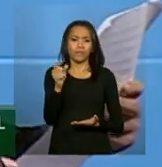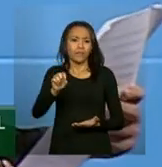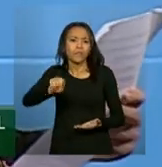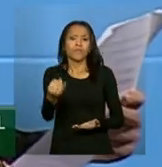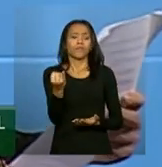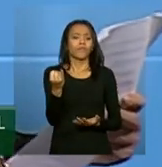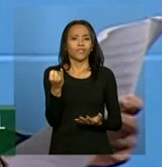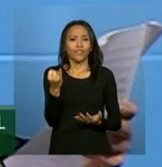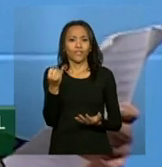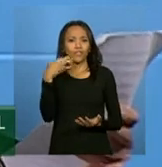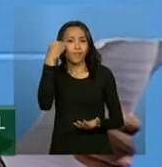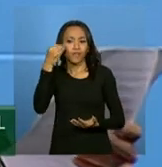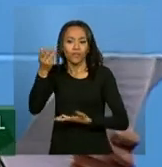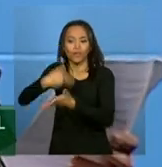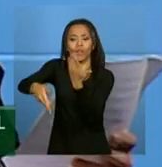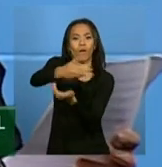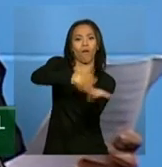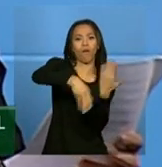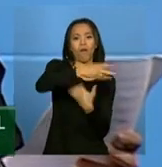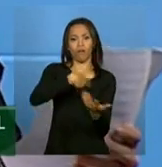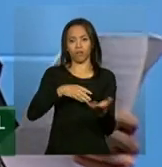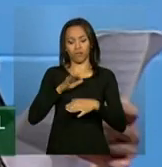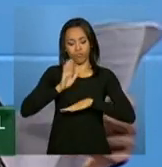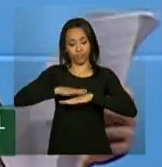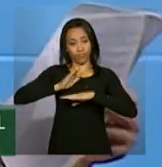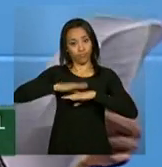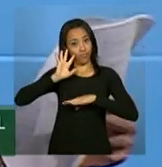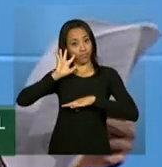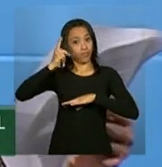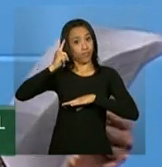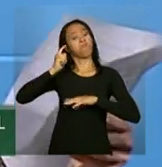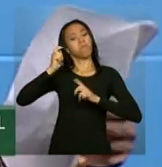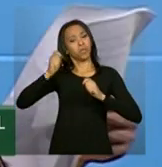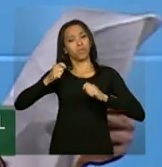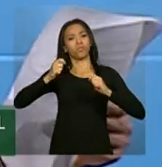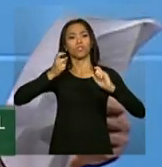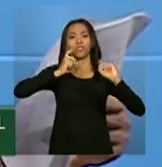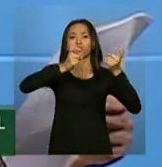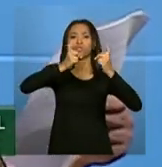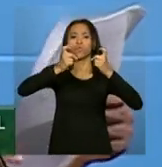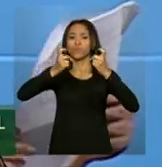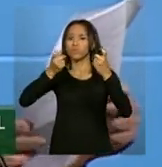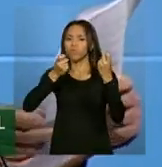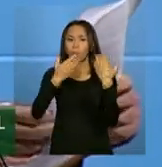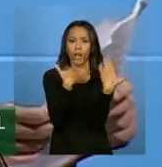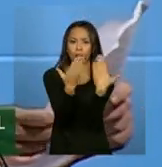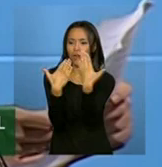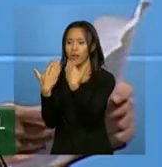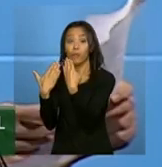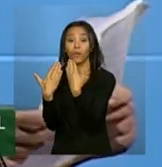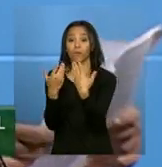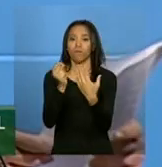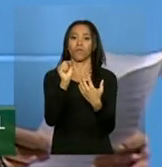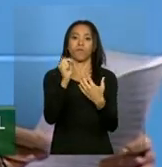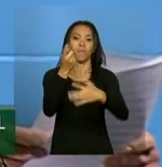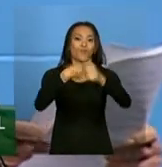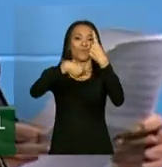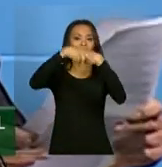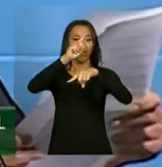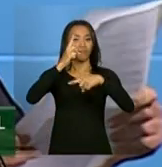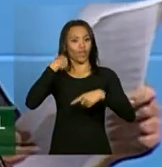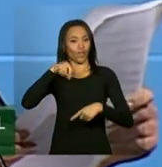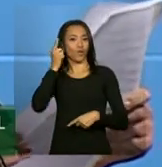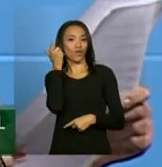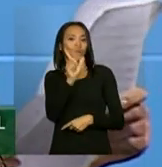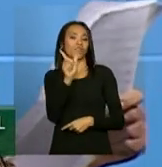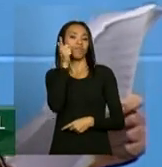experiências, e como não temos que deliberar, podemos debater apenas para o sucesso e para que a gente